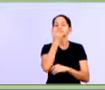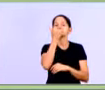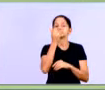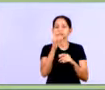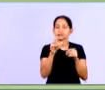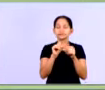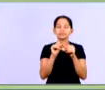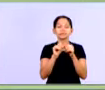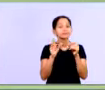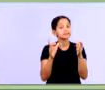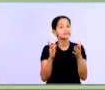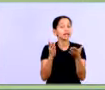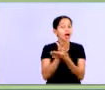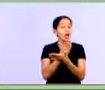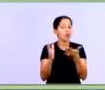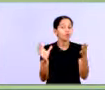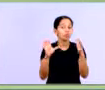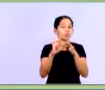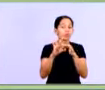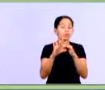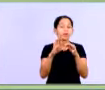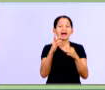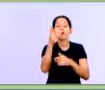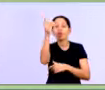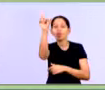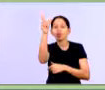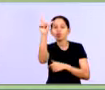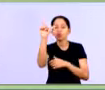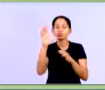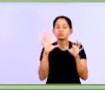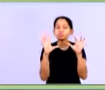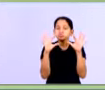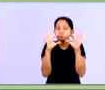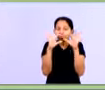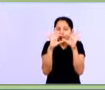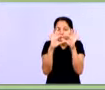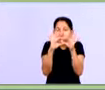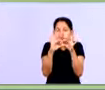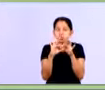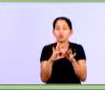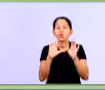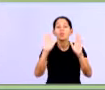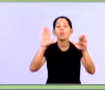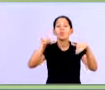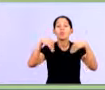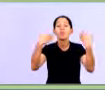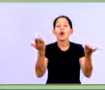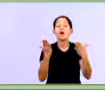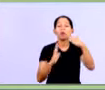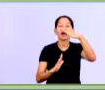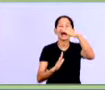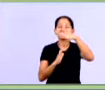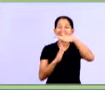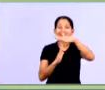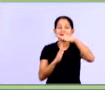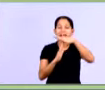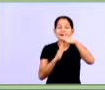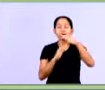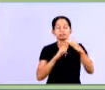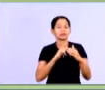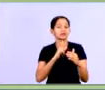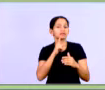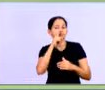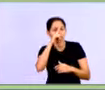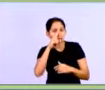sim ligação com esse conceito, mas ela também está bastante ligada àquela ideia de qual é o mínimo que você aceita para se